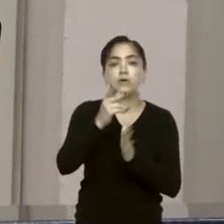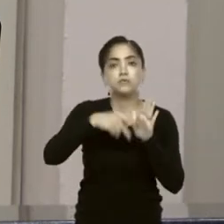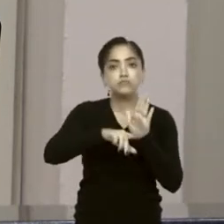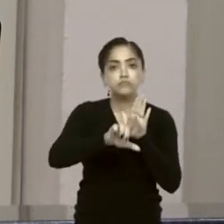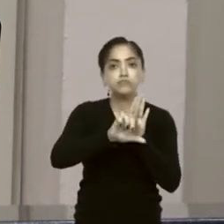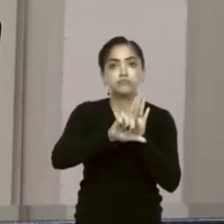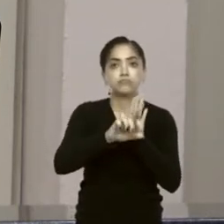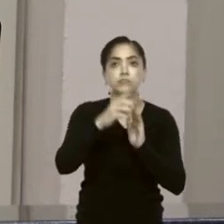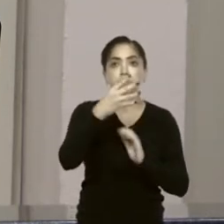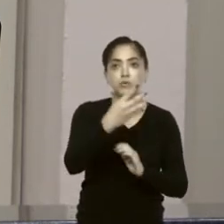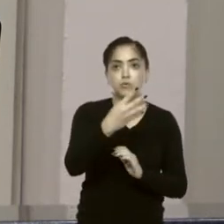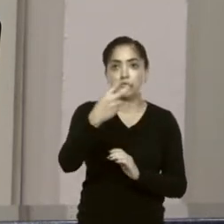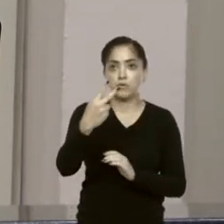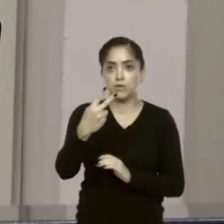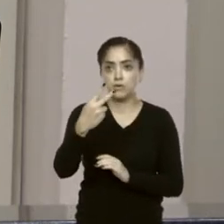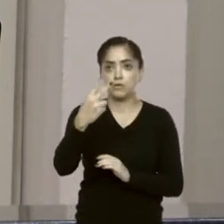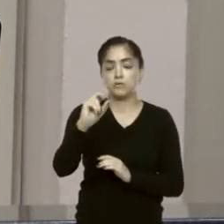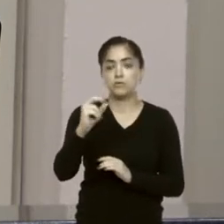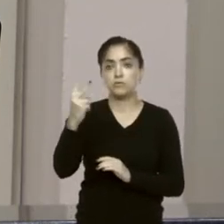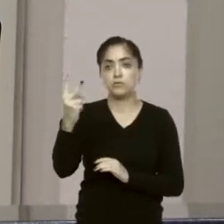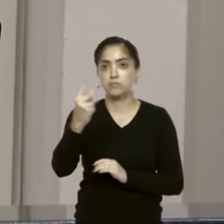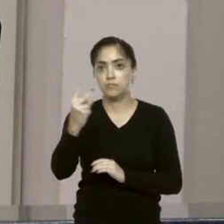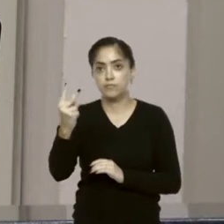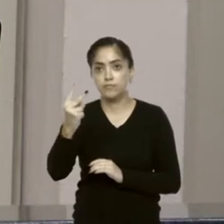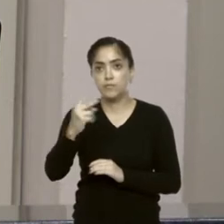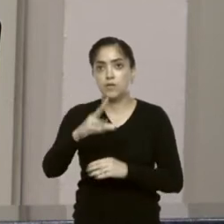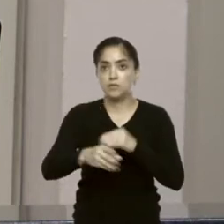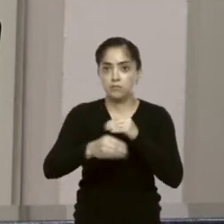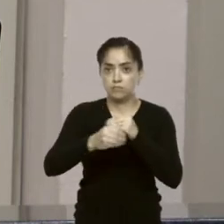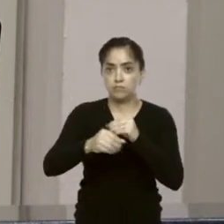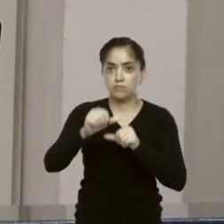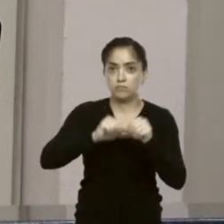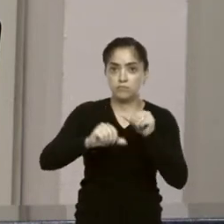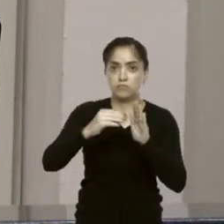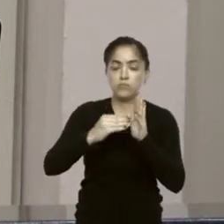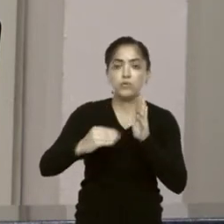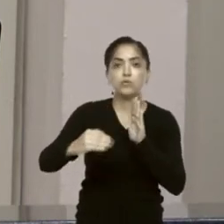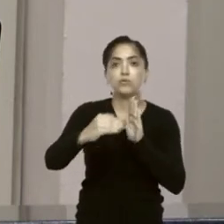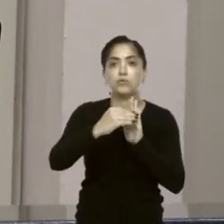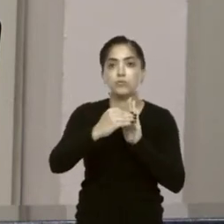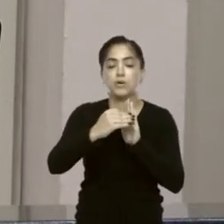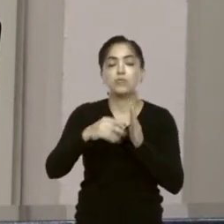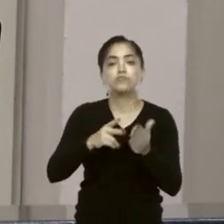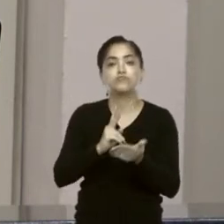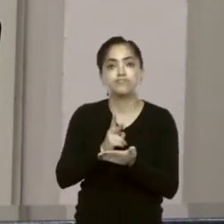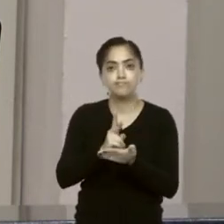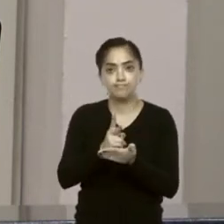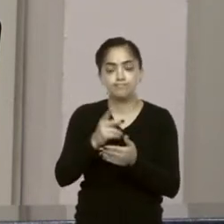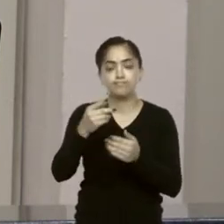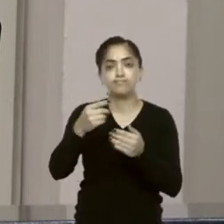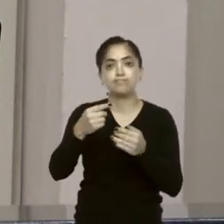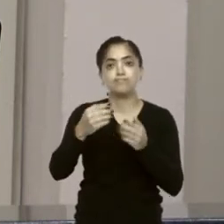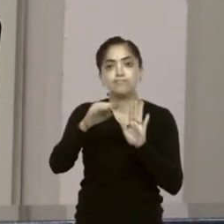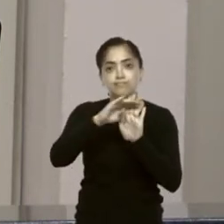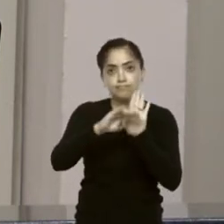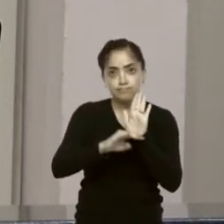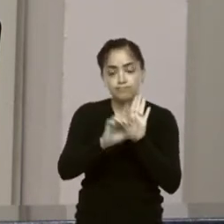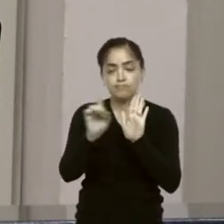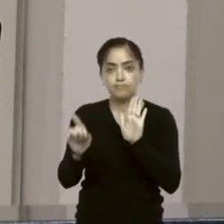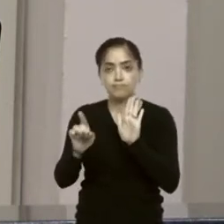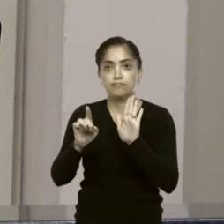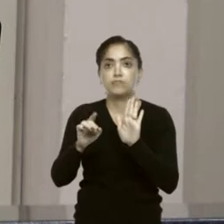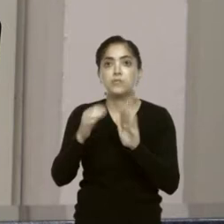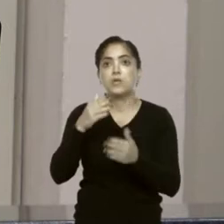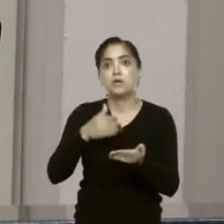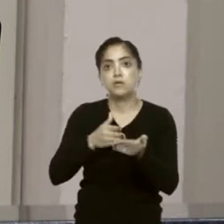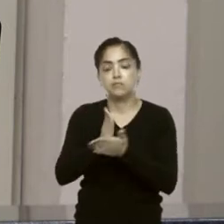lei 42/2022 com emenda substitutiva global. Dando continuidade à ordem do dia, foram aprovados os pedidos de